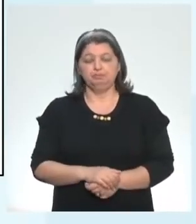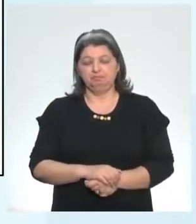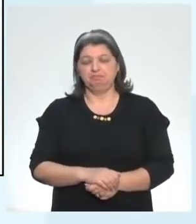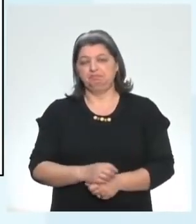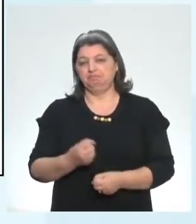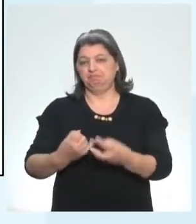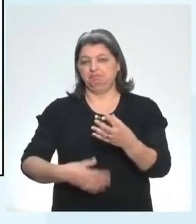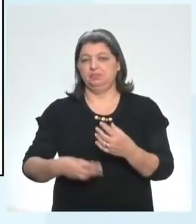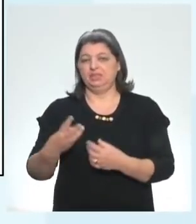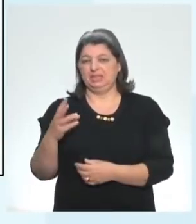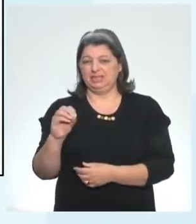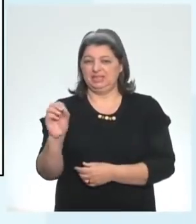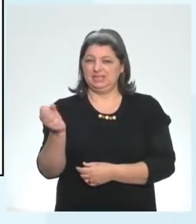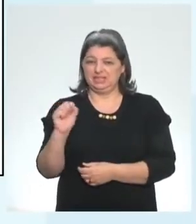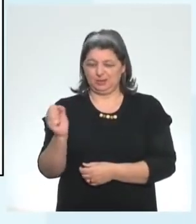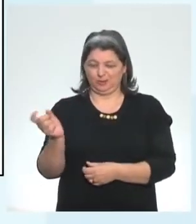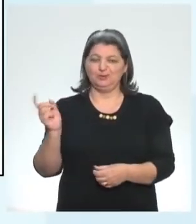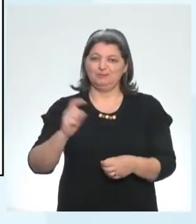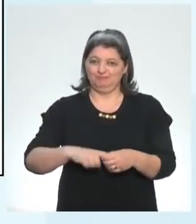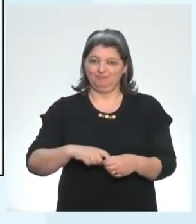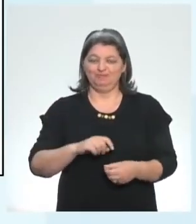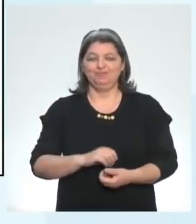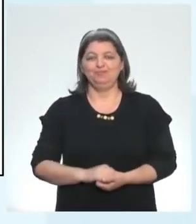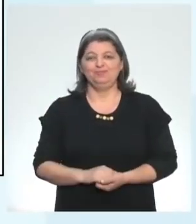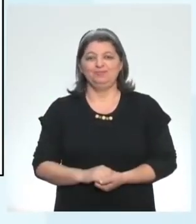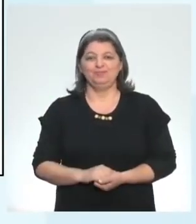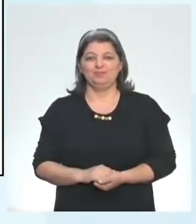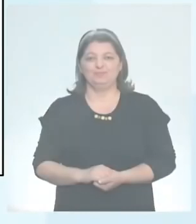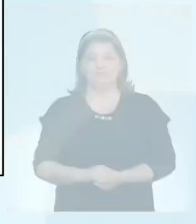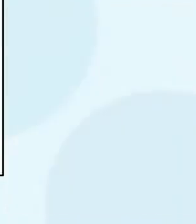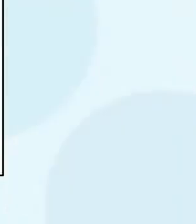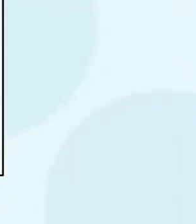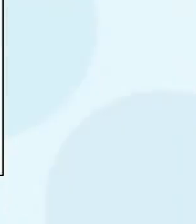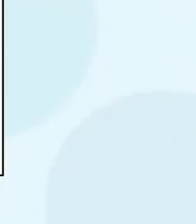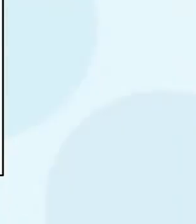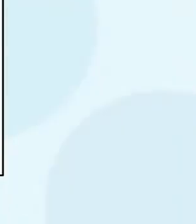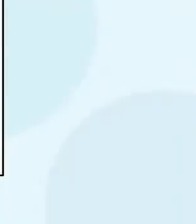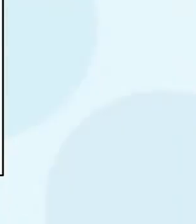Mais 30 segundinhos e a gente volta. Go! Tchau. Tchau.